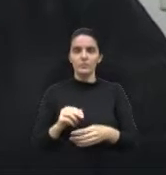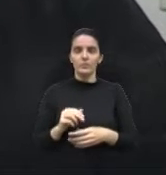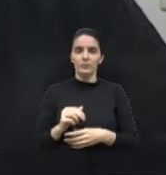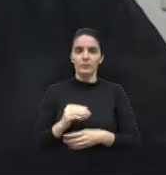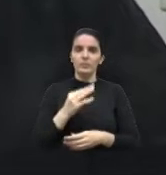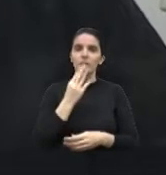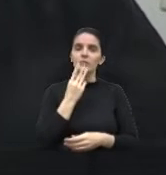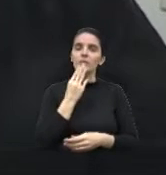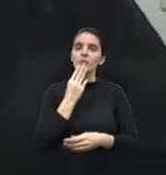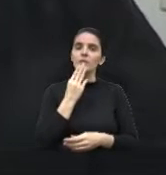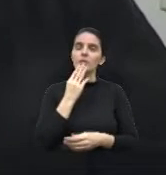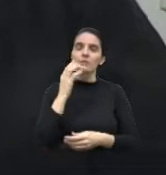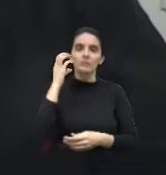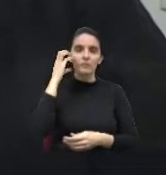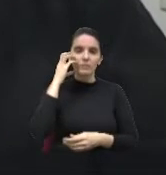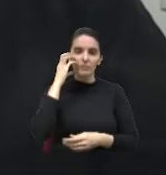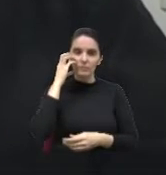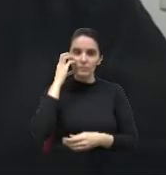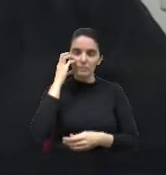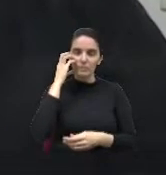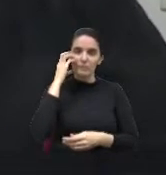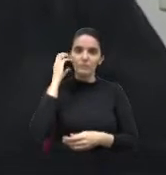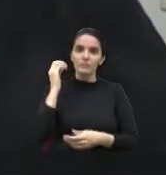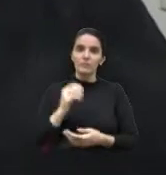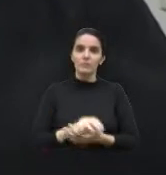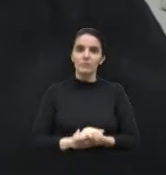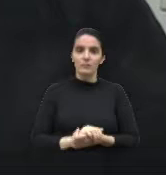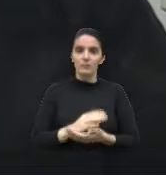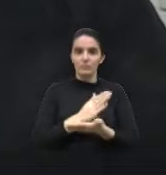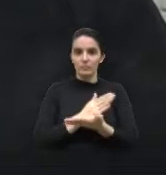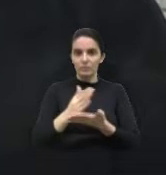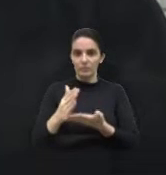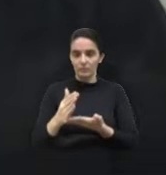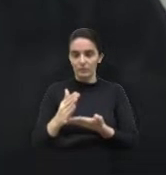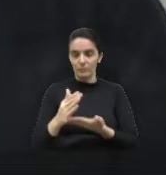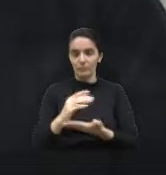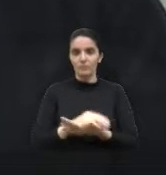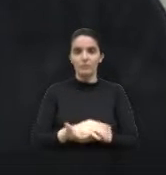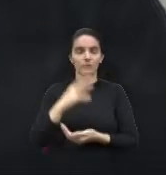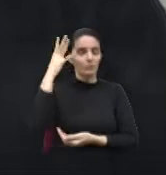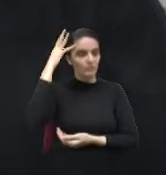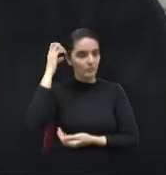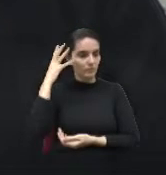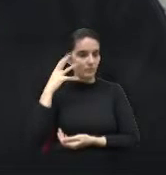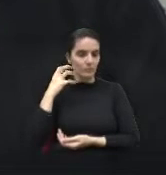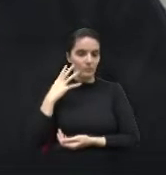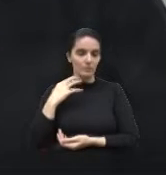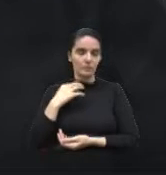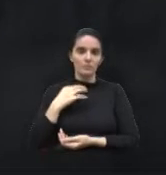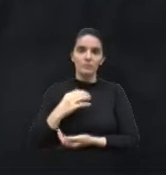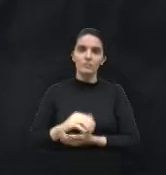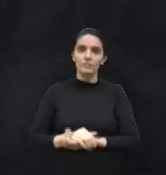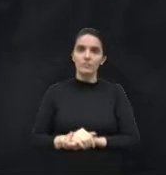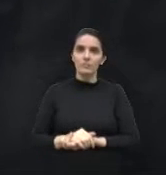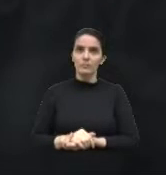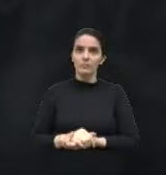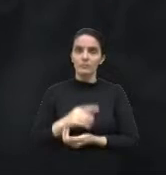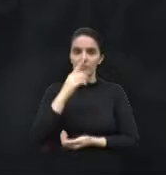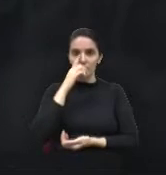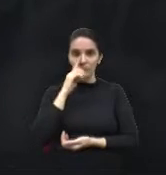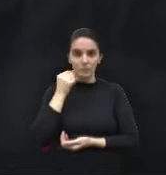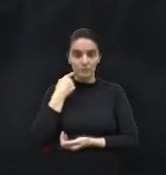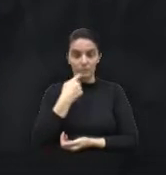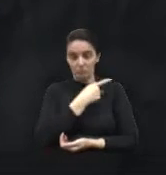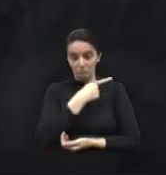independente, Dr. Marcelo Rossi, que eu acho que puxou essa independência, Lubogo, no dia de hoje, falou independência, Pastor